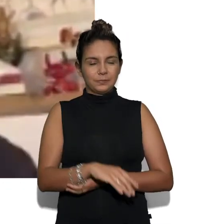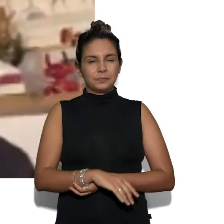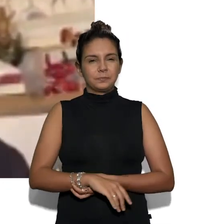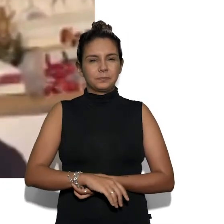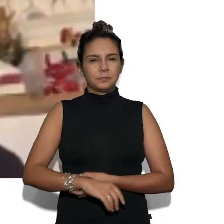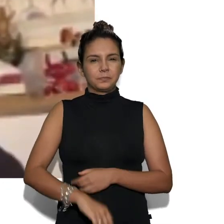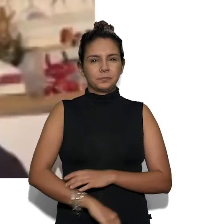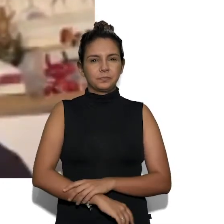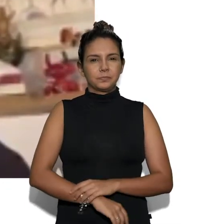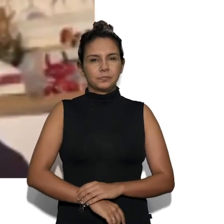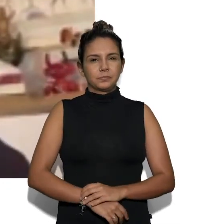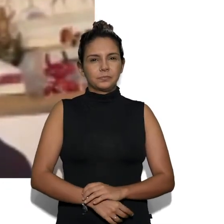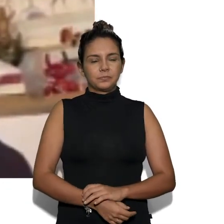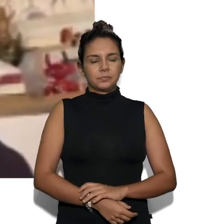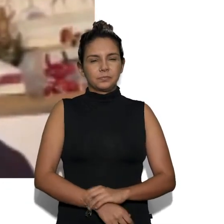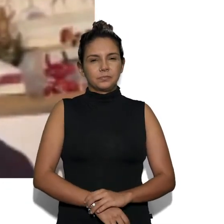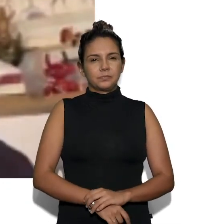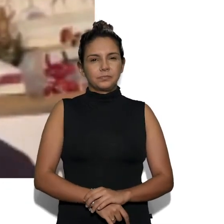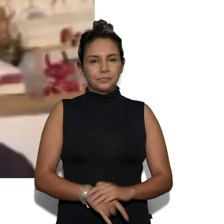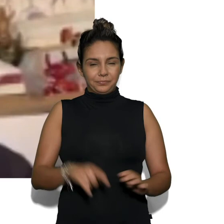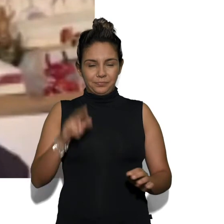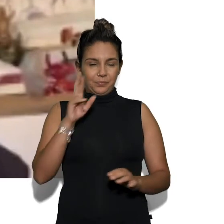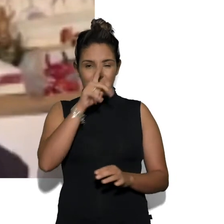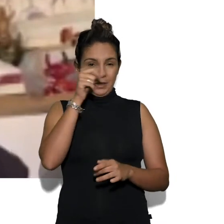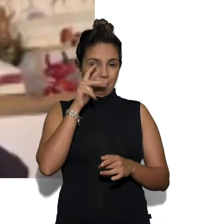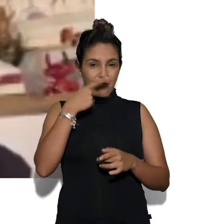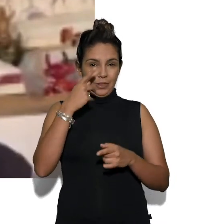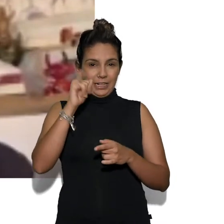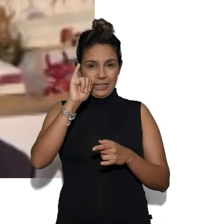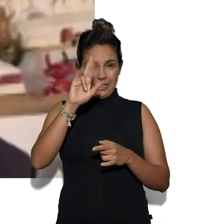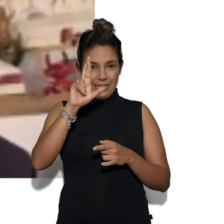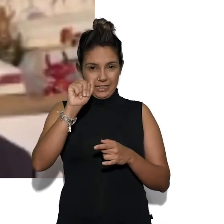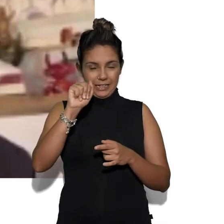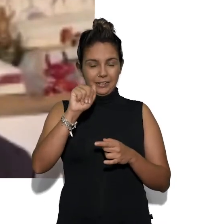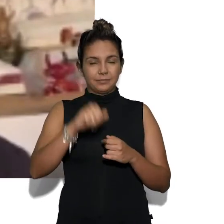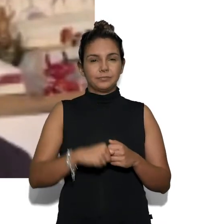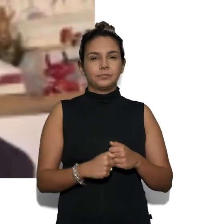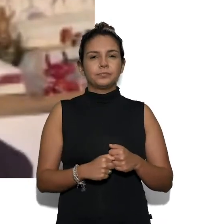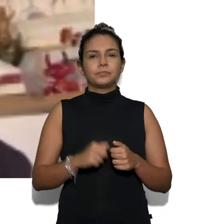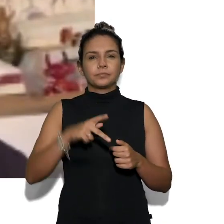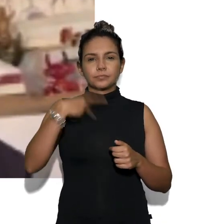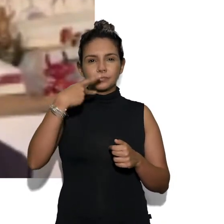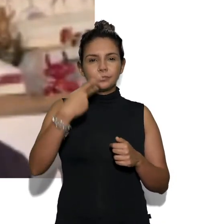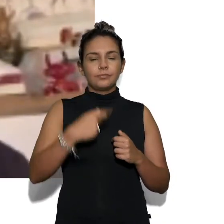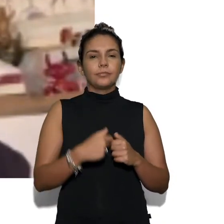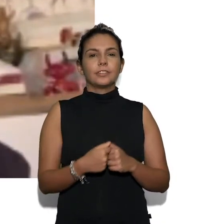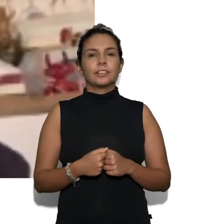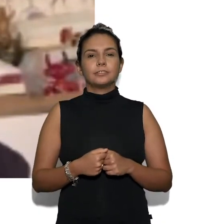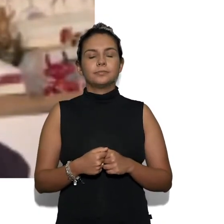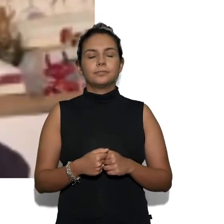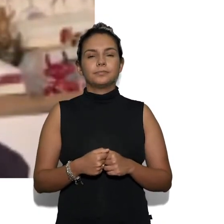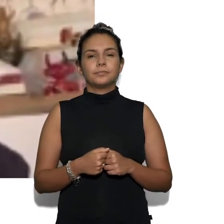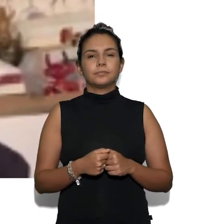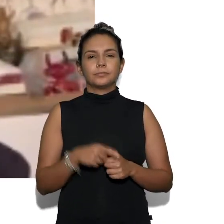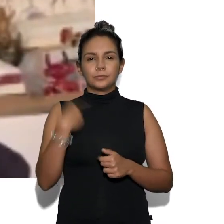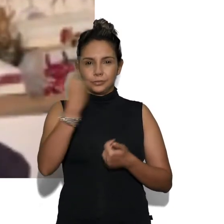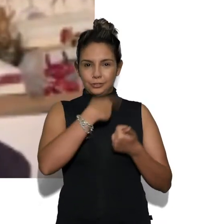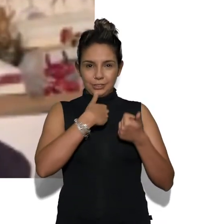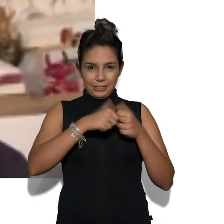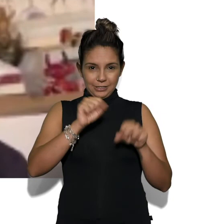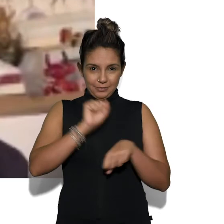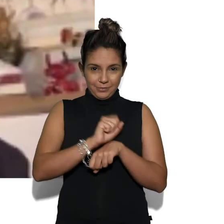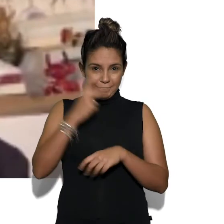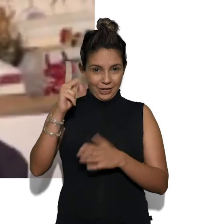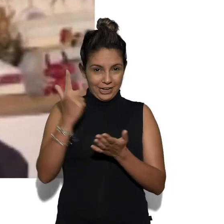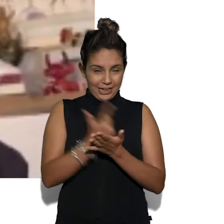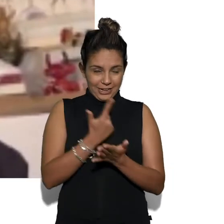forma. A Ira Nilce Cerqueira, diz que Ira Cerqueira. Estamos aguardando sempre